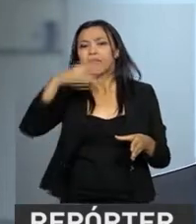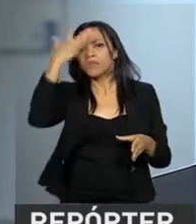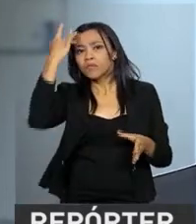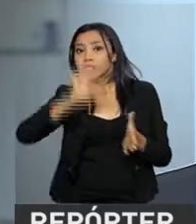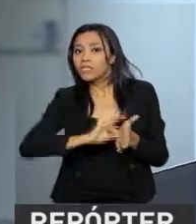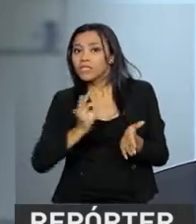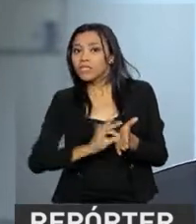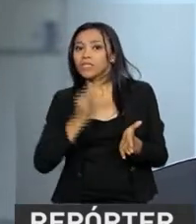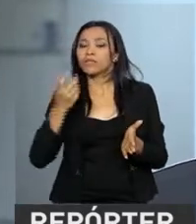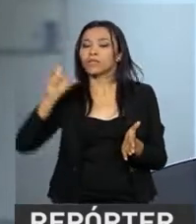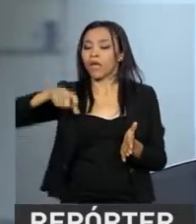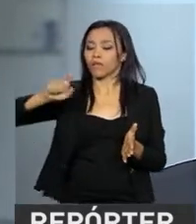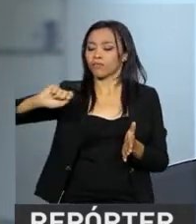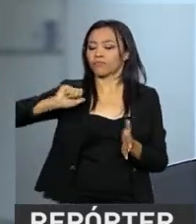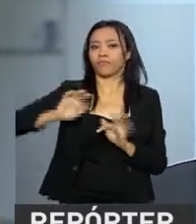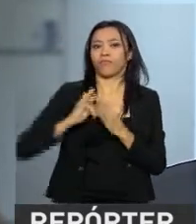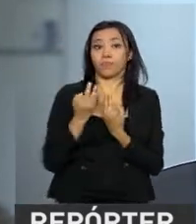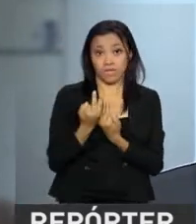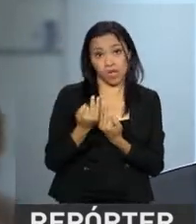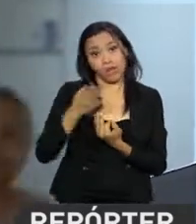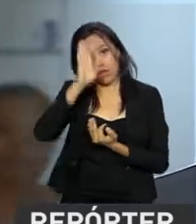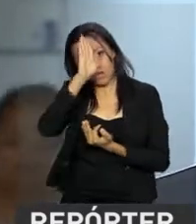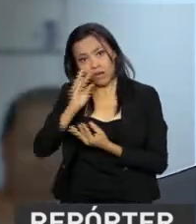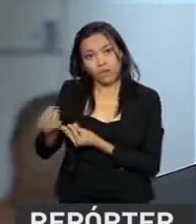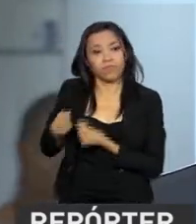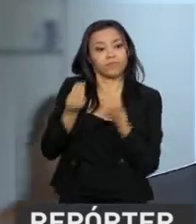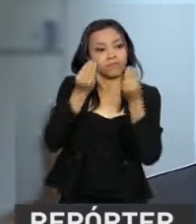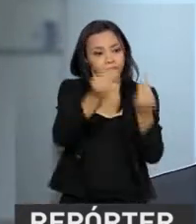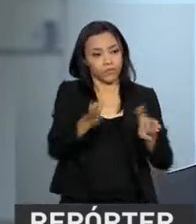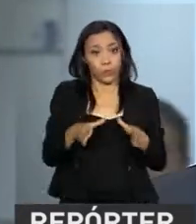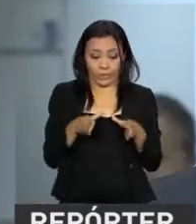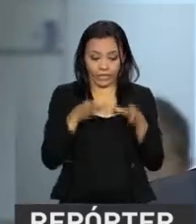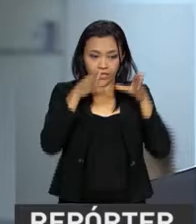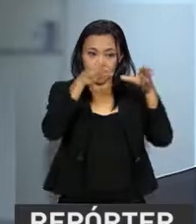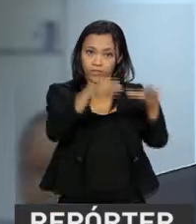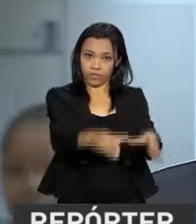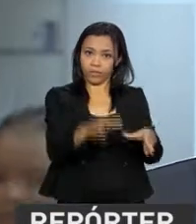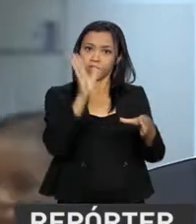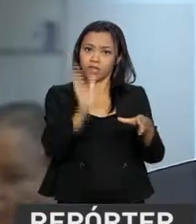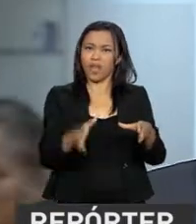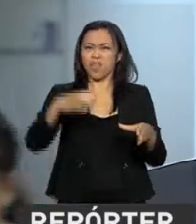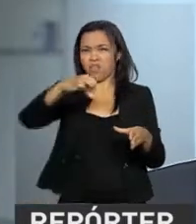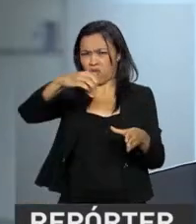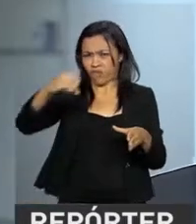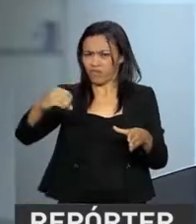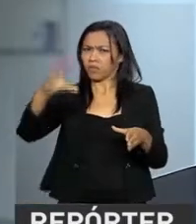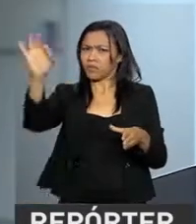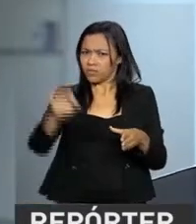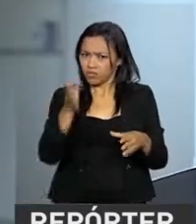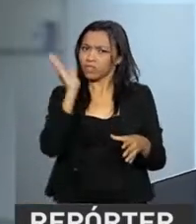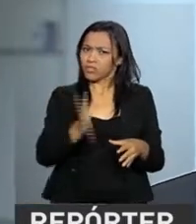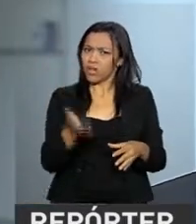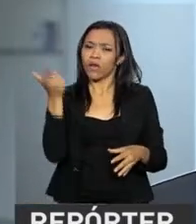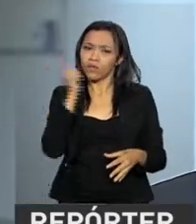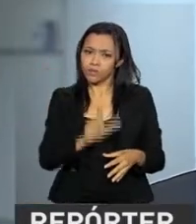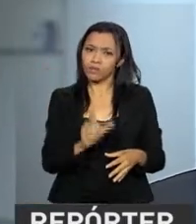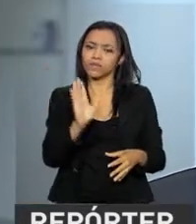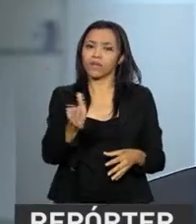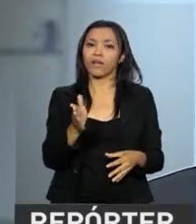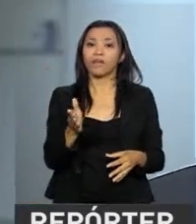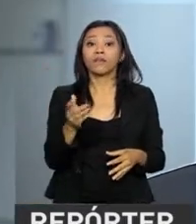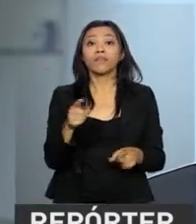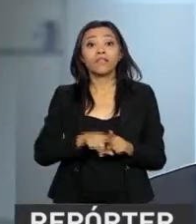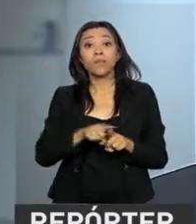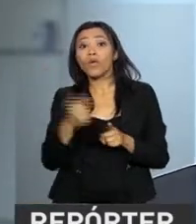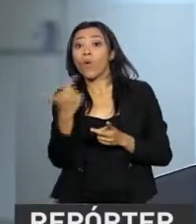já no bolsa família especificamente 90% desse público já retirou e de forma geral considerando todos os